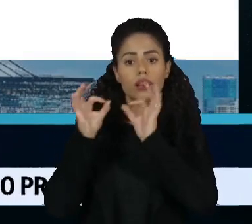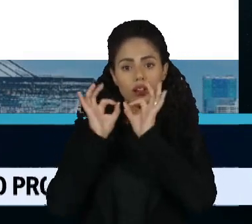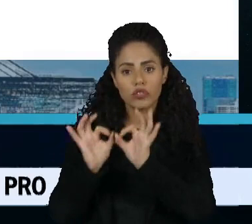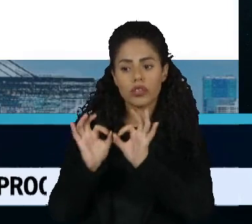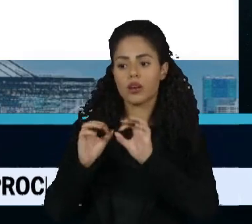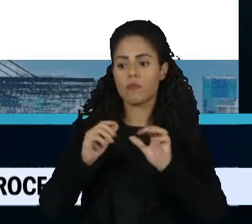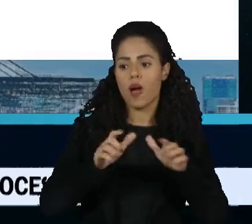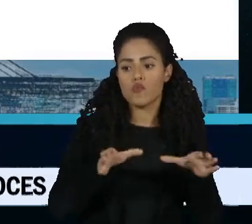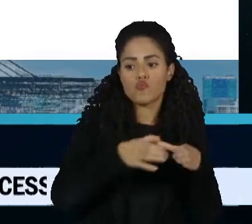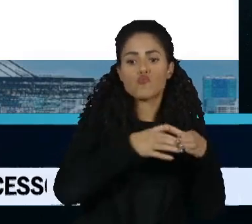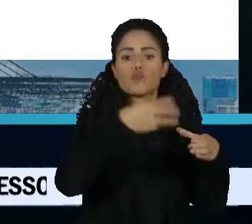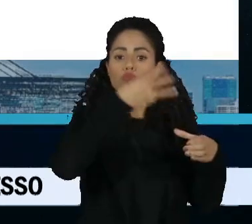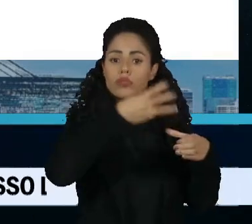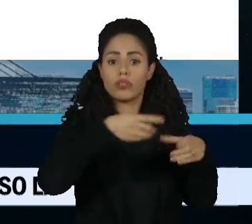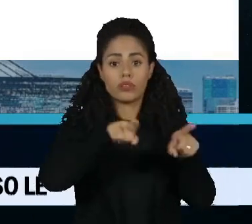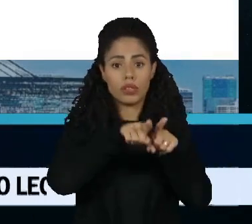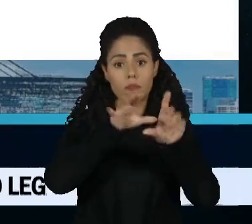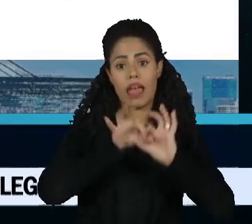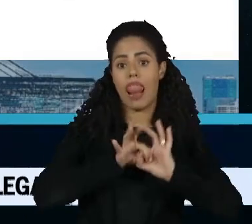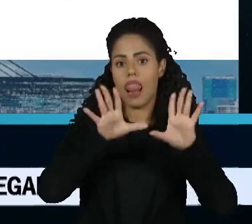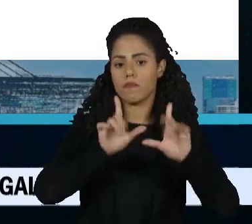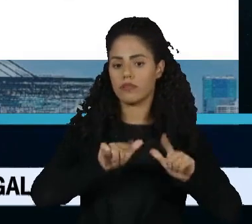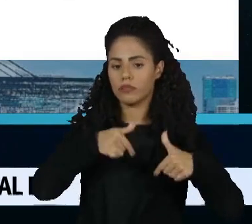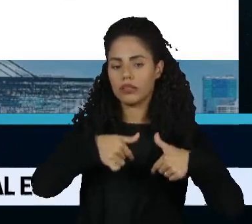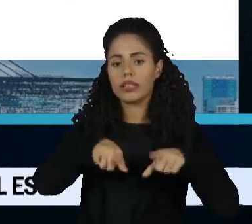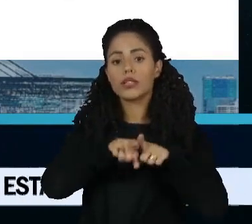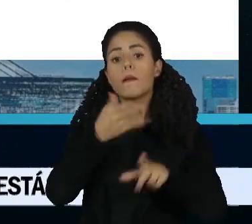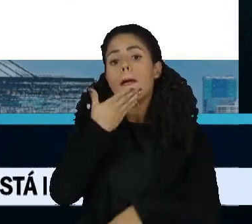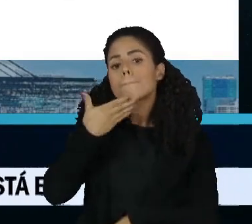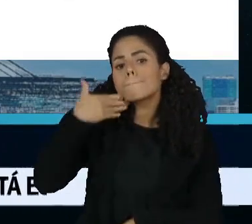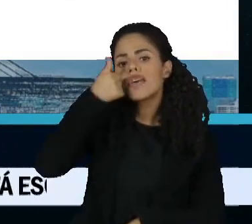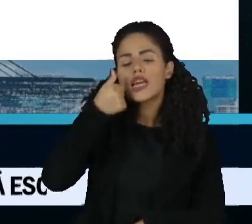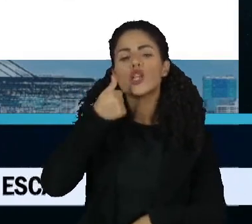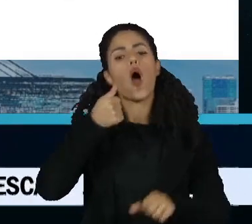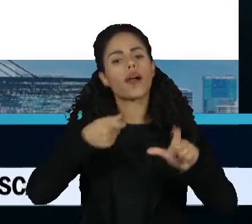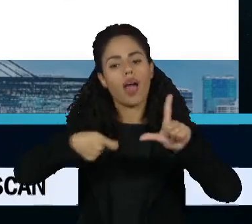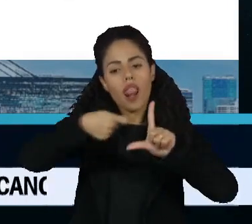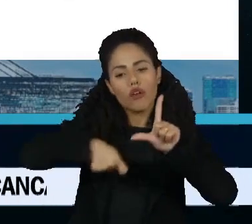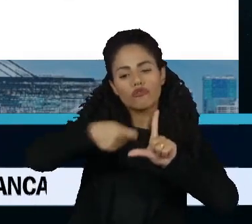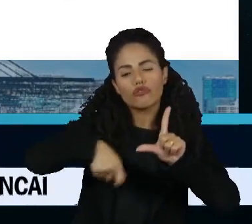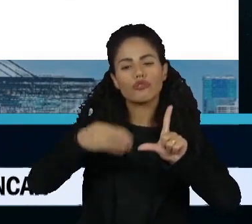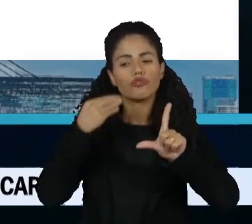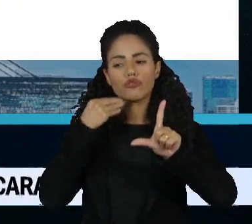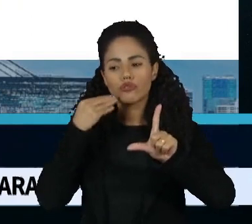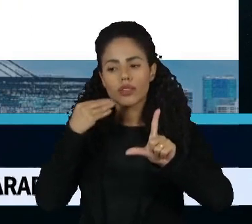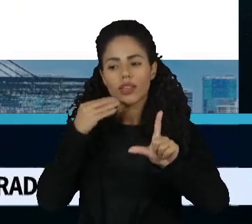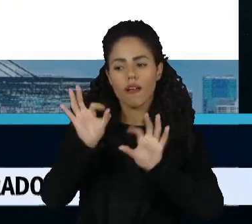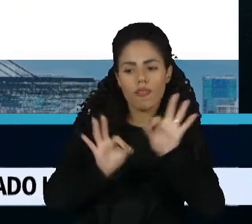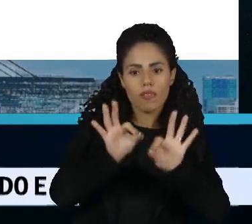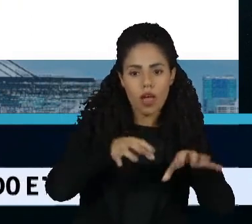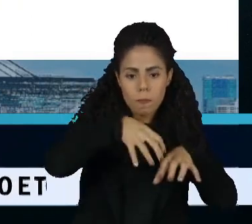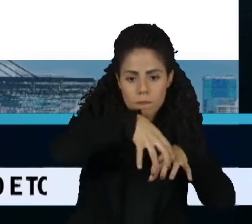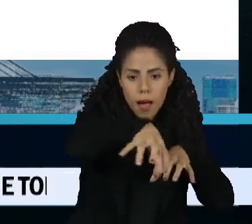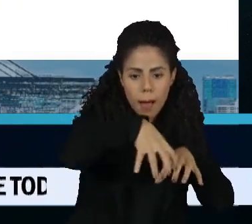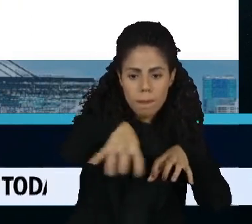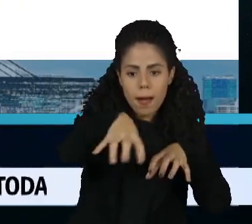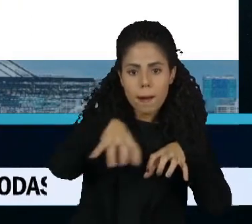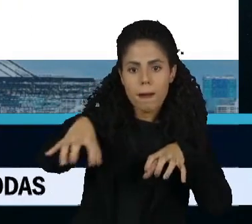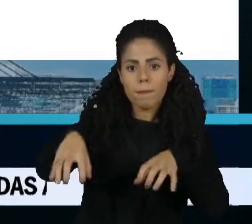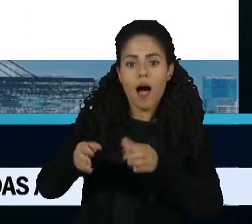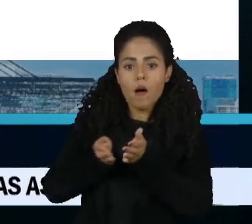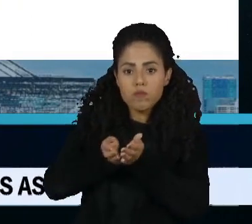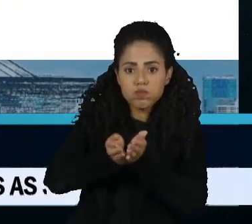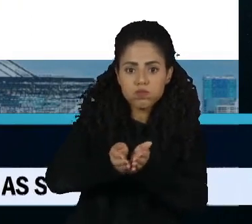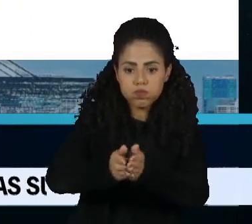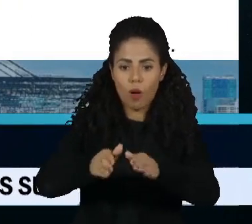para terceiros com maior liberdade de ação e melhorias na logística facilitando o acesso aos pontos pelos Mares